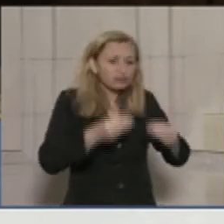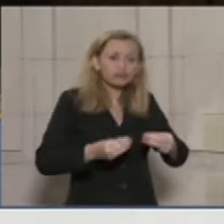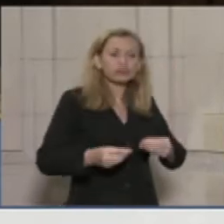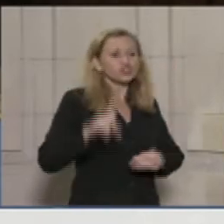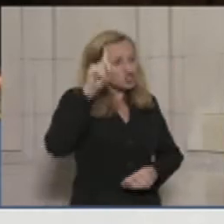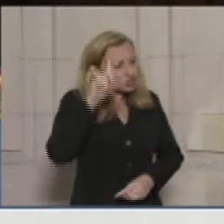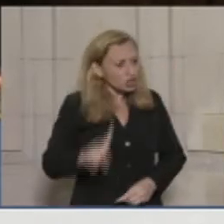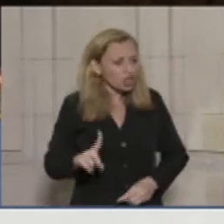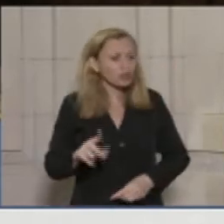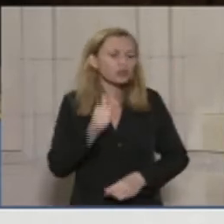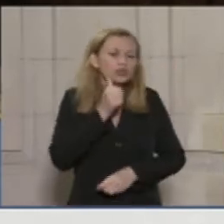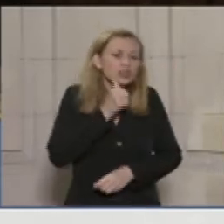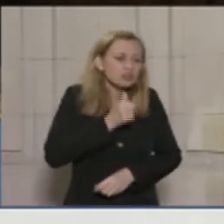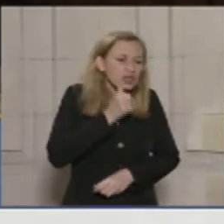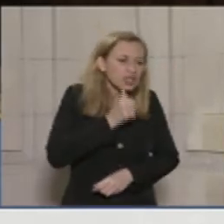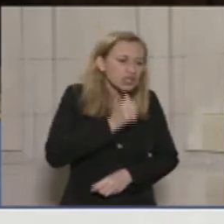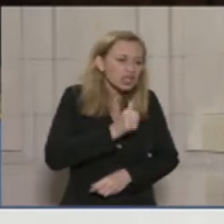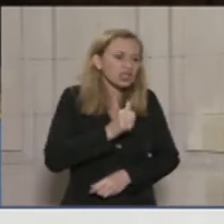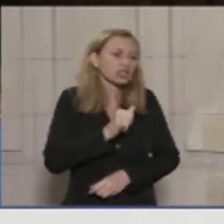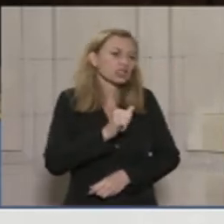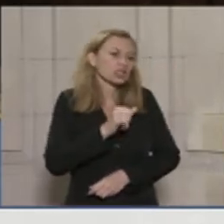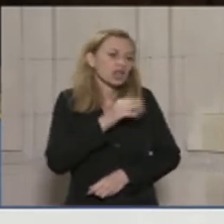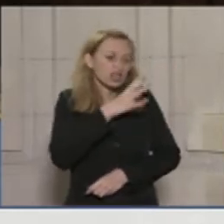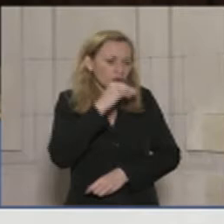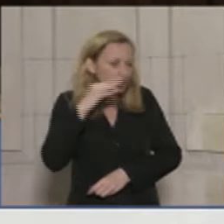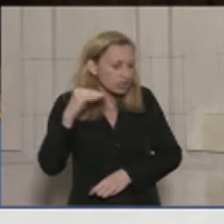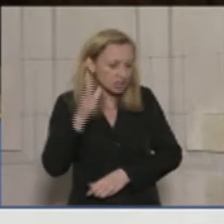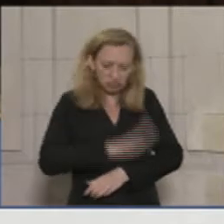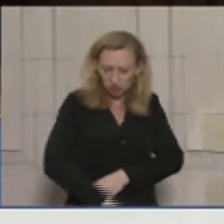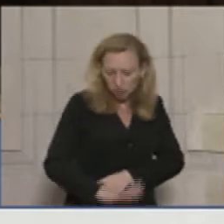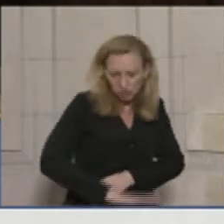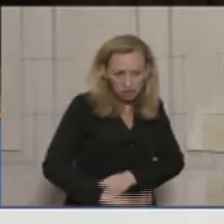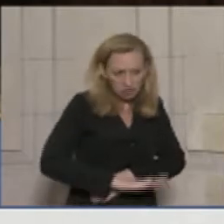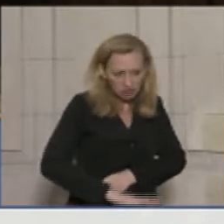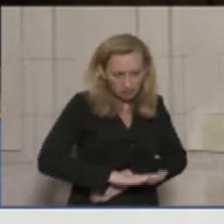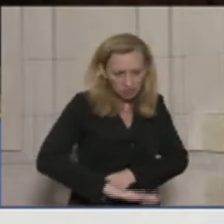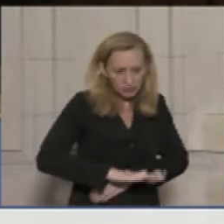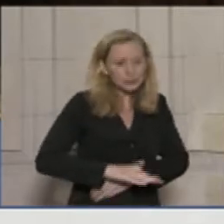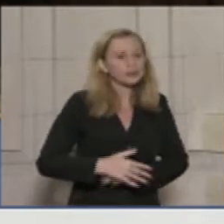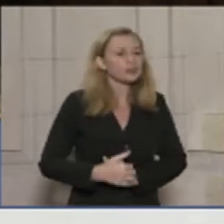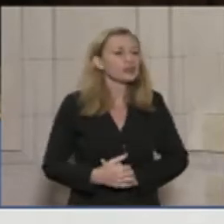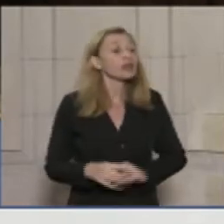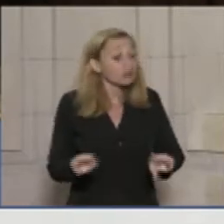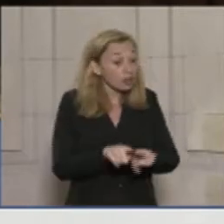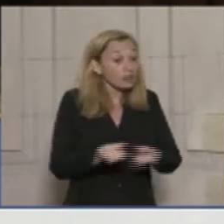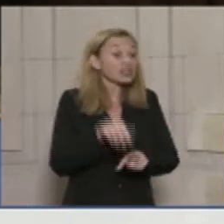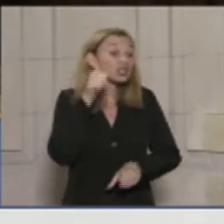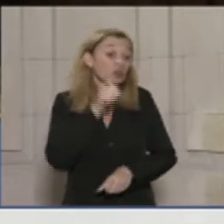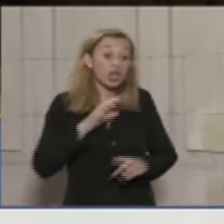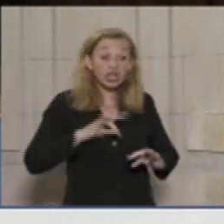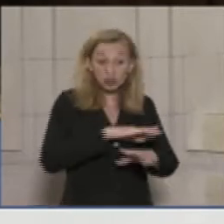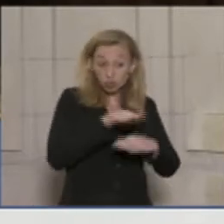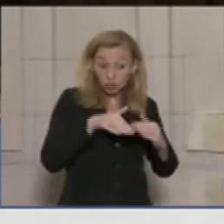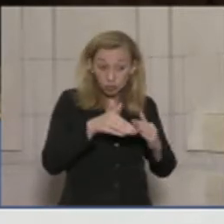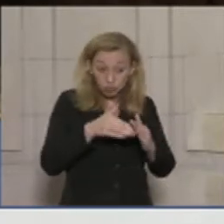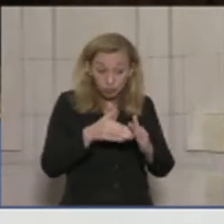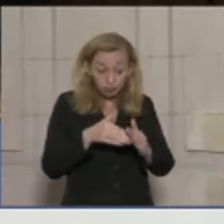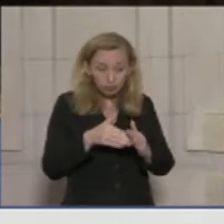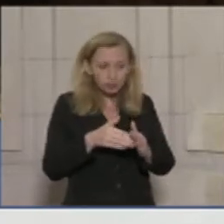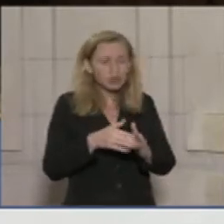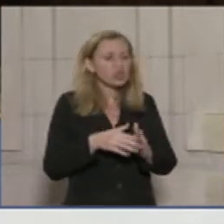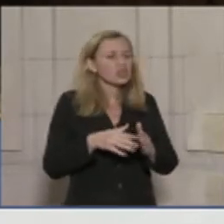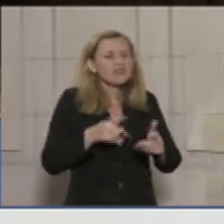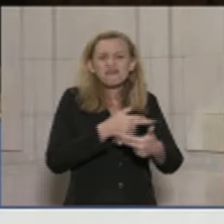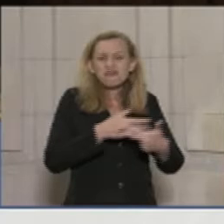direitos das meninas, das crianças e também das adolescentes, e das mulheres num todo, né? Foram